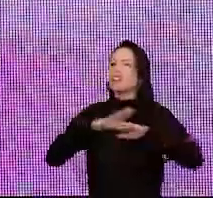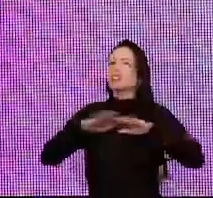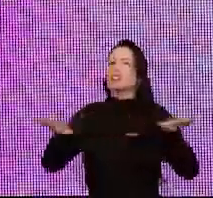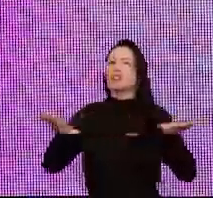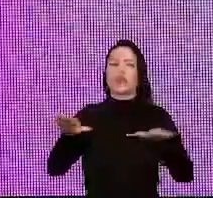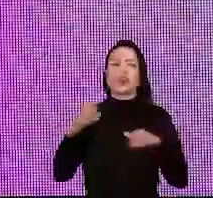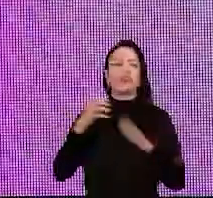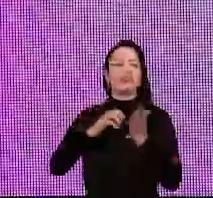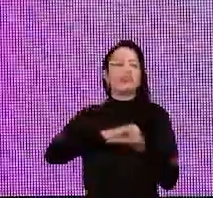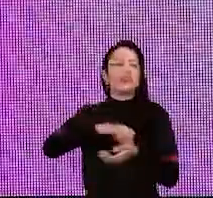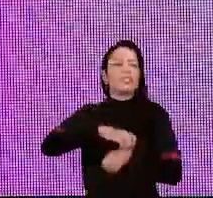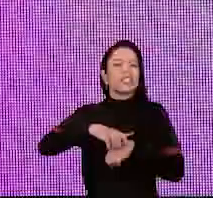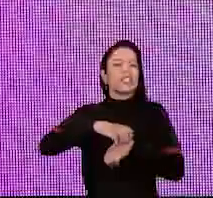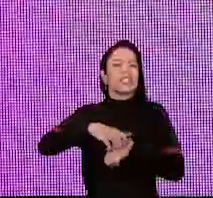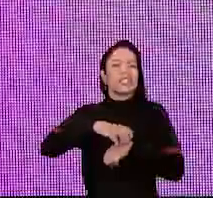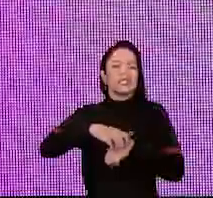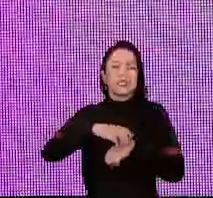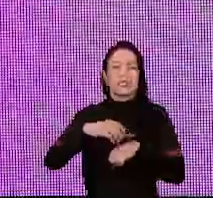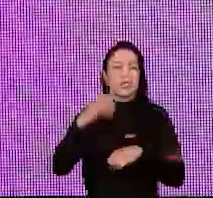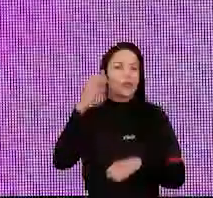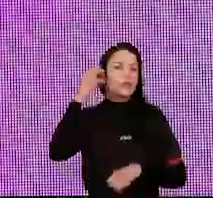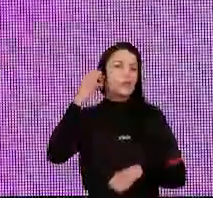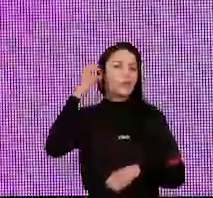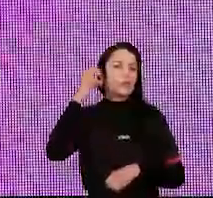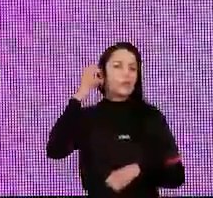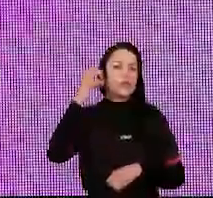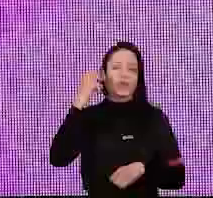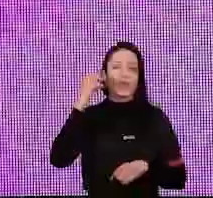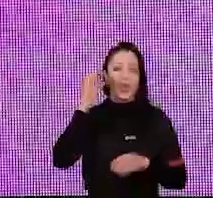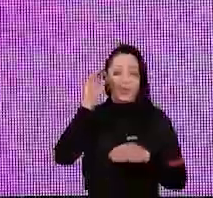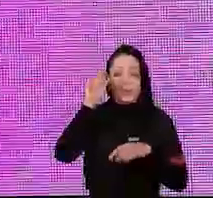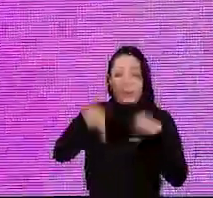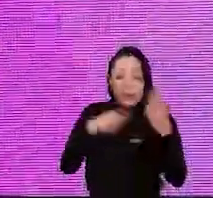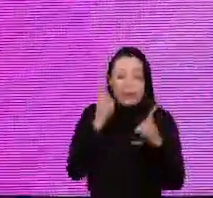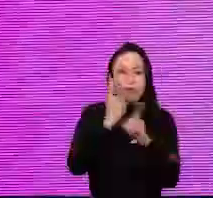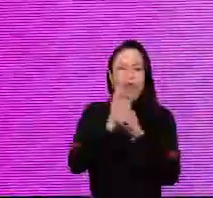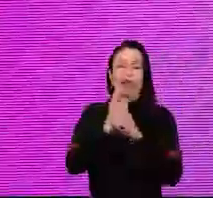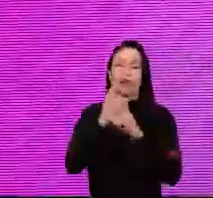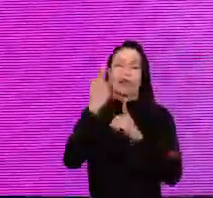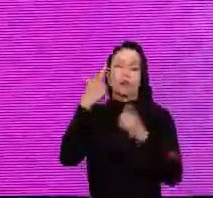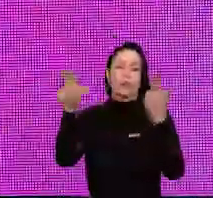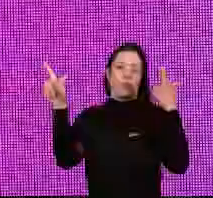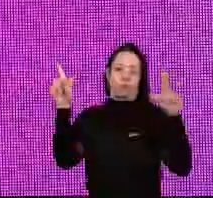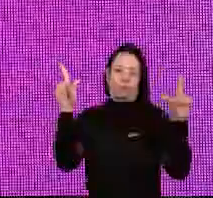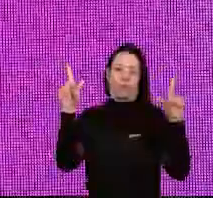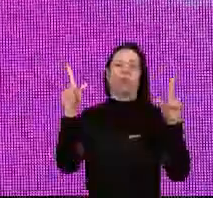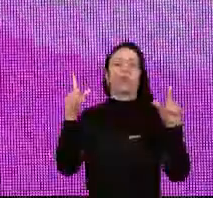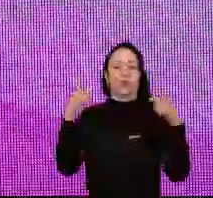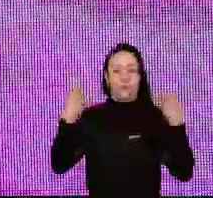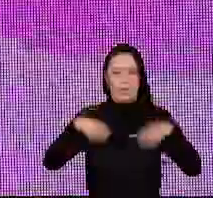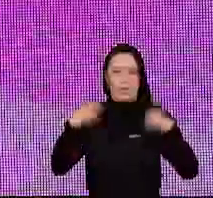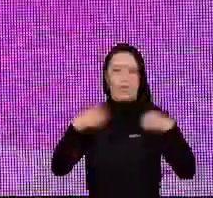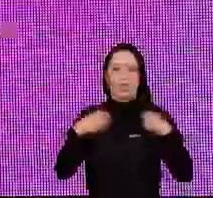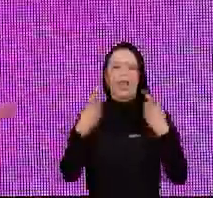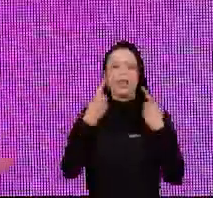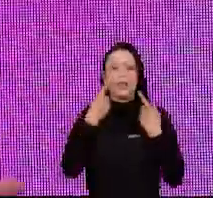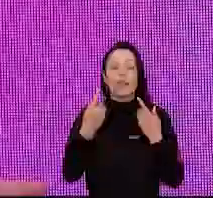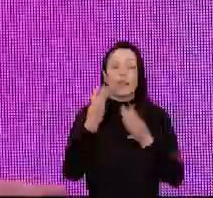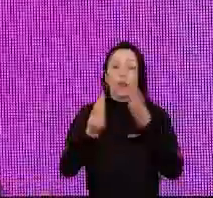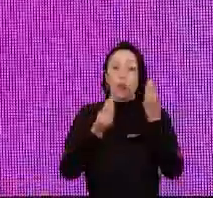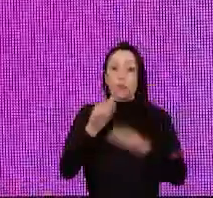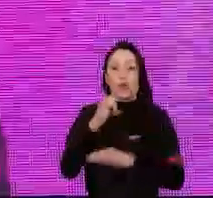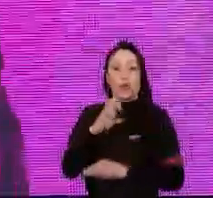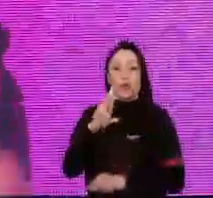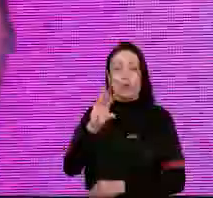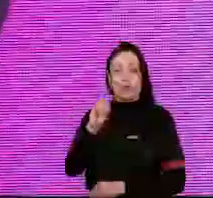otite alérgica, chega lá dentro, tem outras coisas, né, Cris? Então, eu acredito que também a cronicidade deve ser levada em conta no momento em que a gente